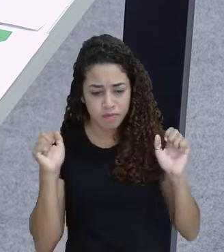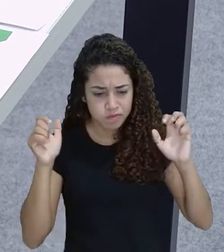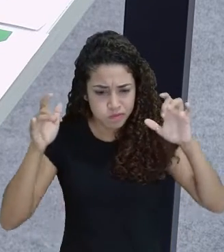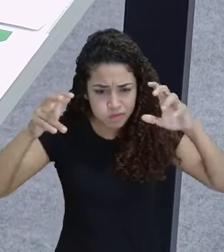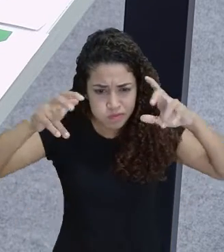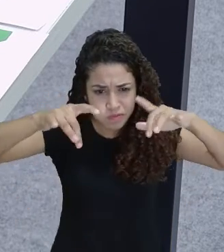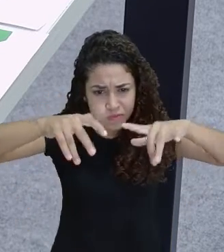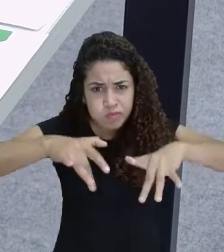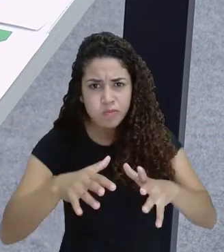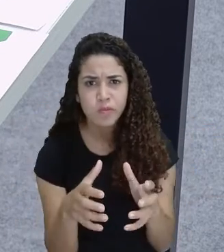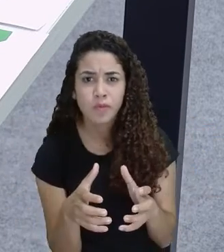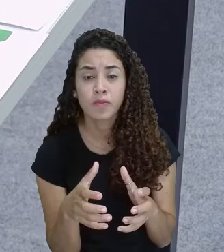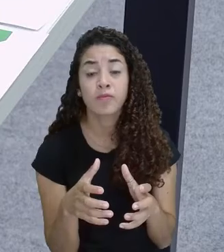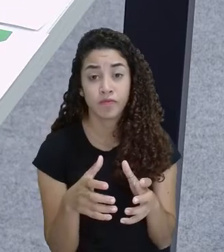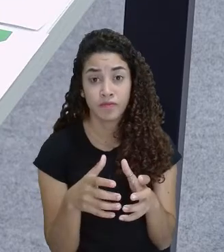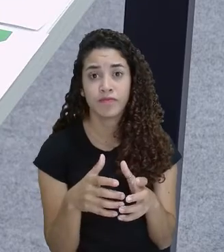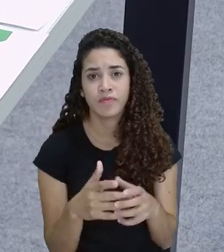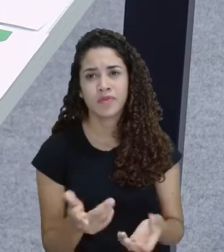Aglomerado.